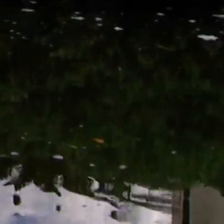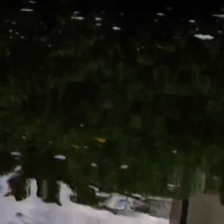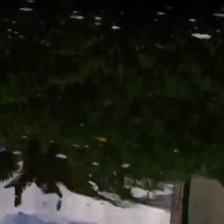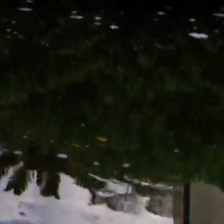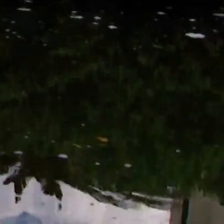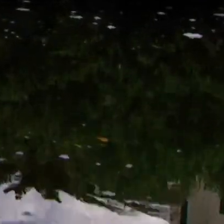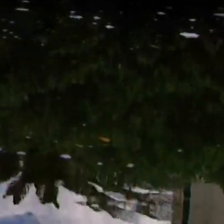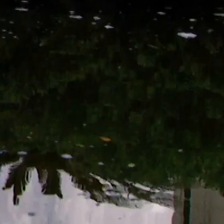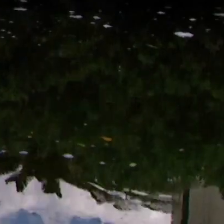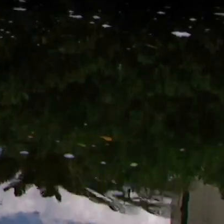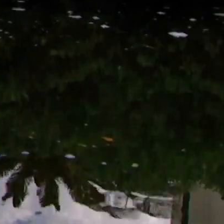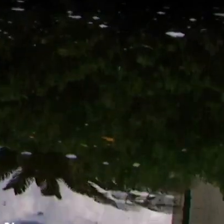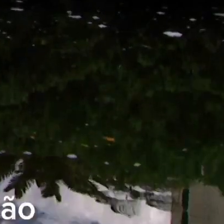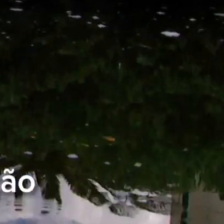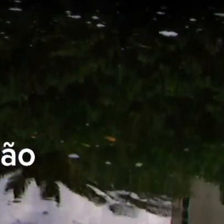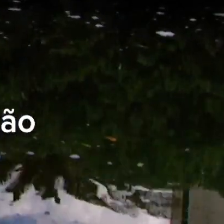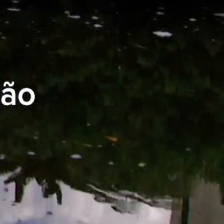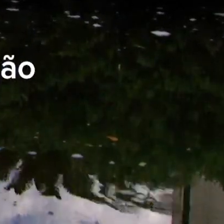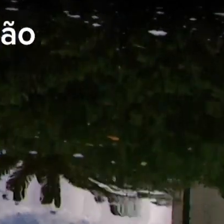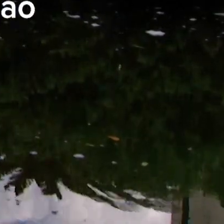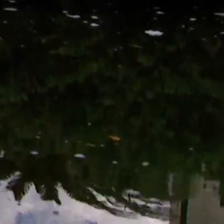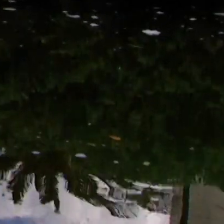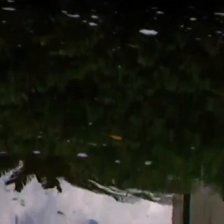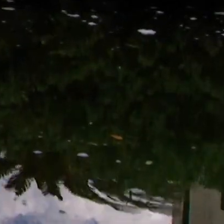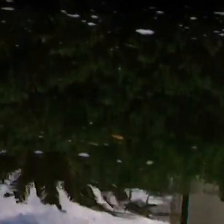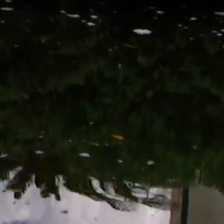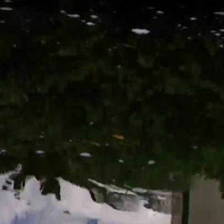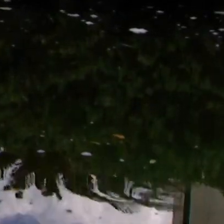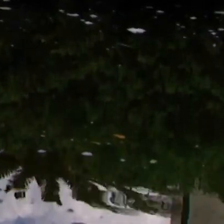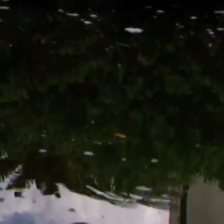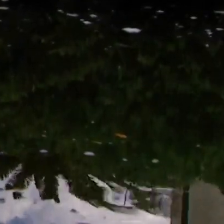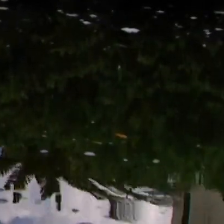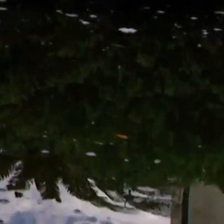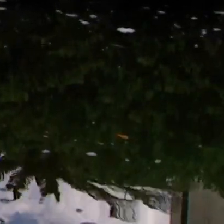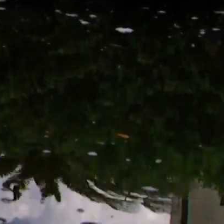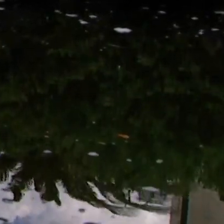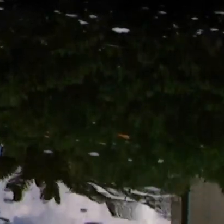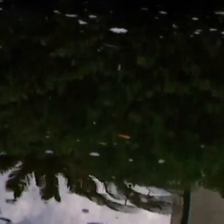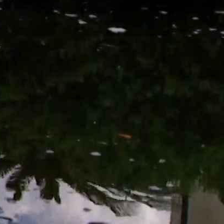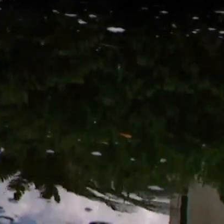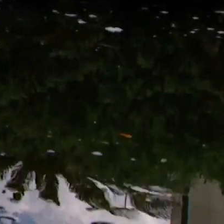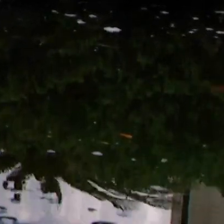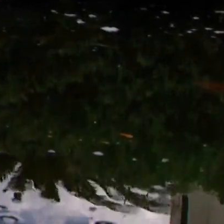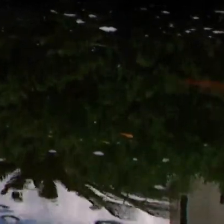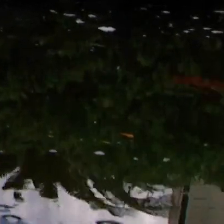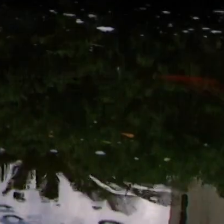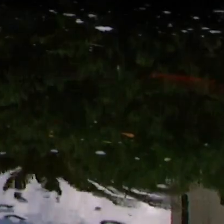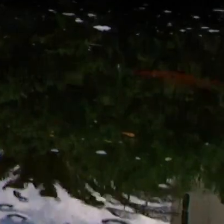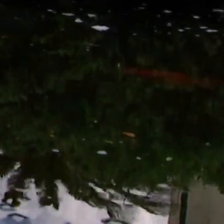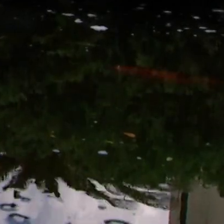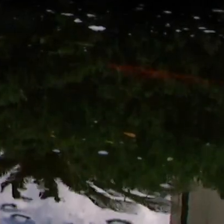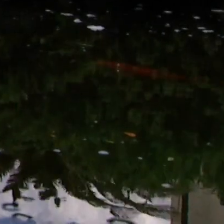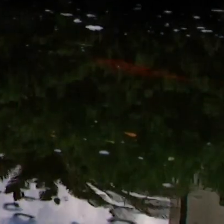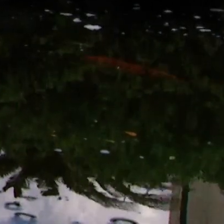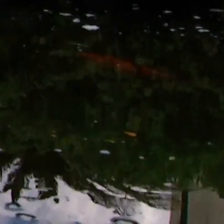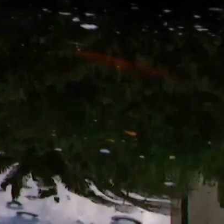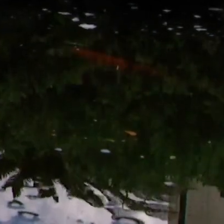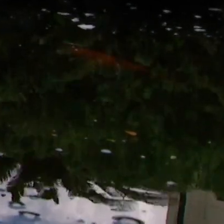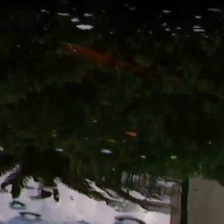existem questionamentos em relação à fila e há suspeitas, inclusive, né, infundadas